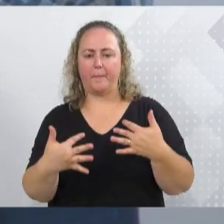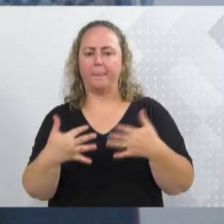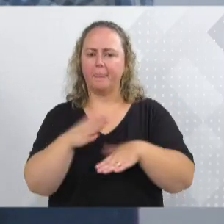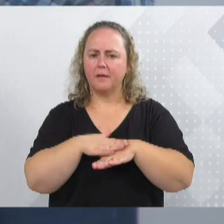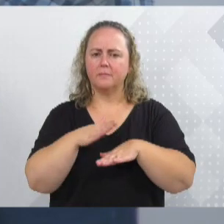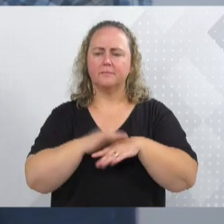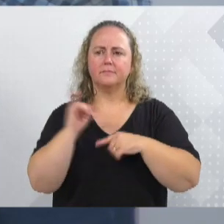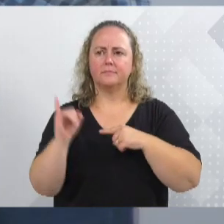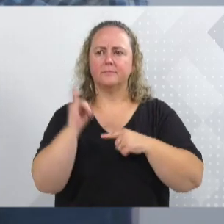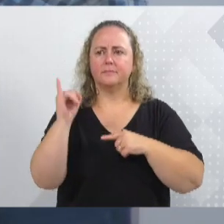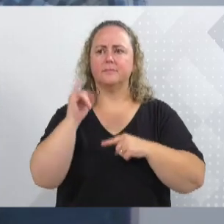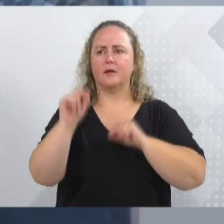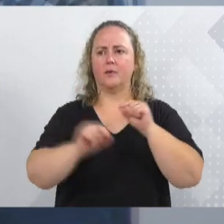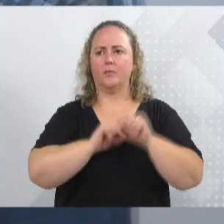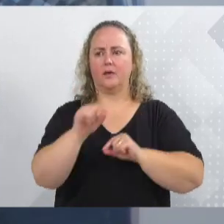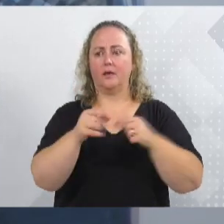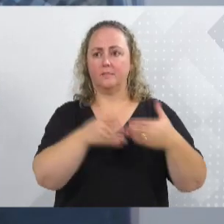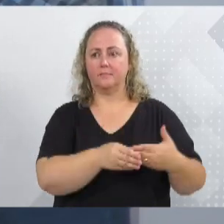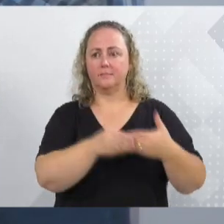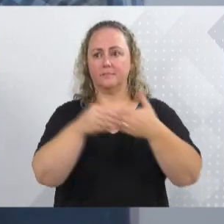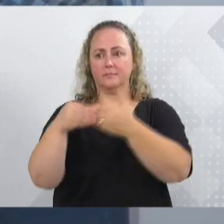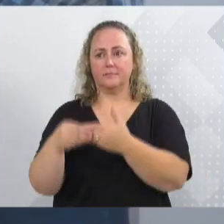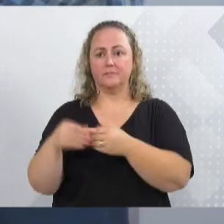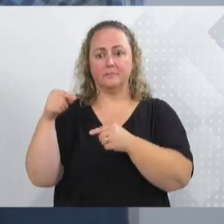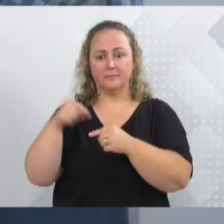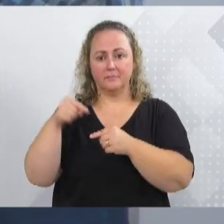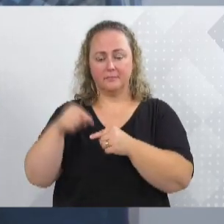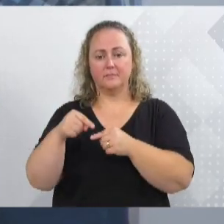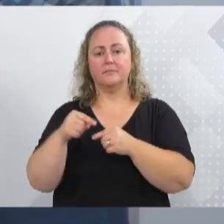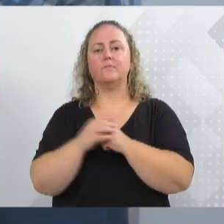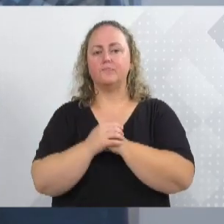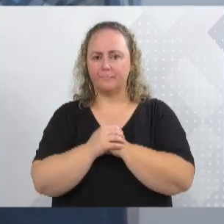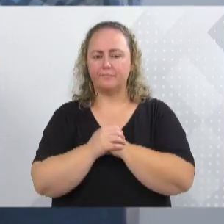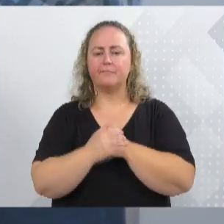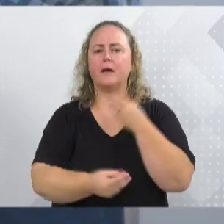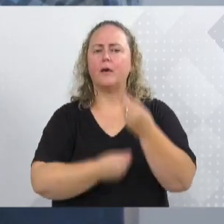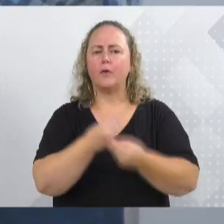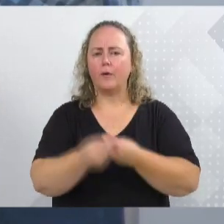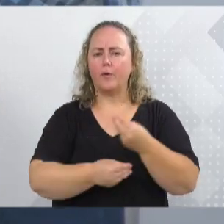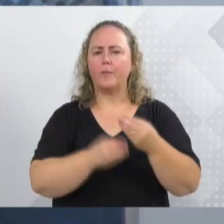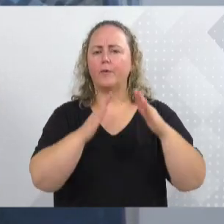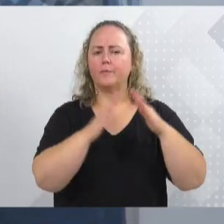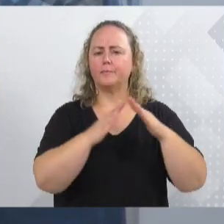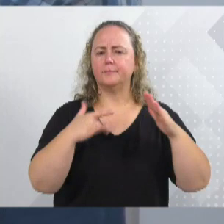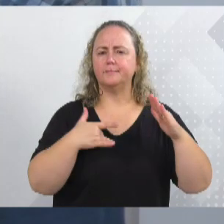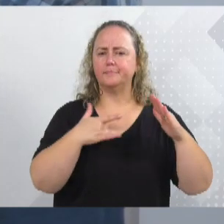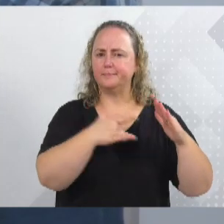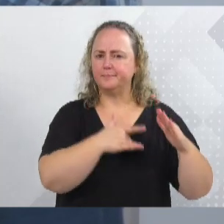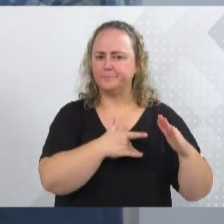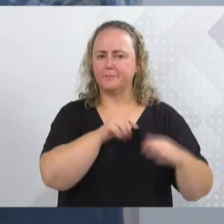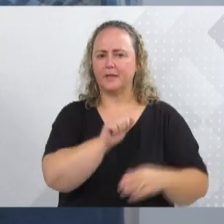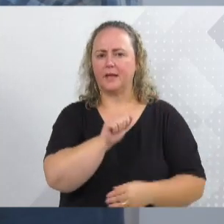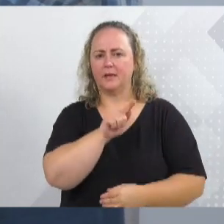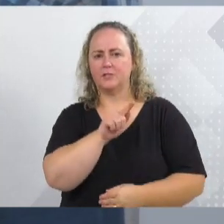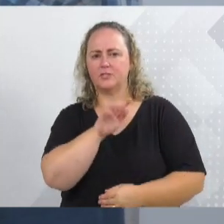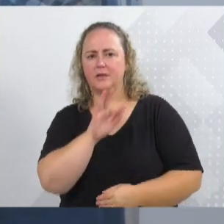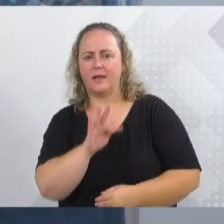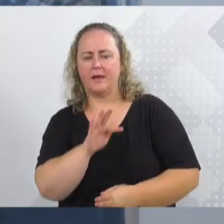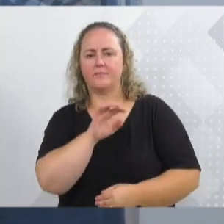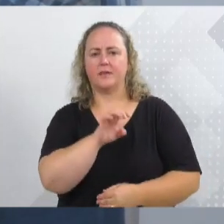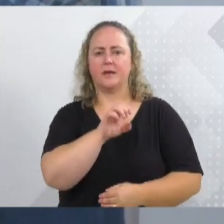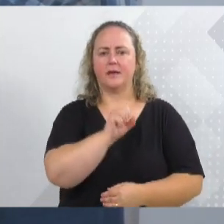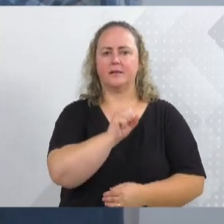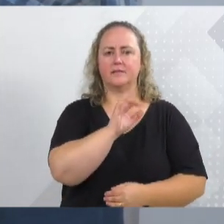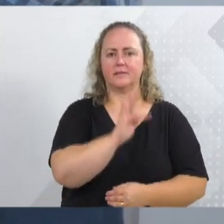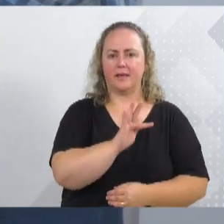é o fato de que esse encaminhamento, eles se dão pelos SFs e pelos AGFs, né, então